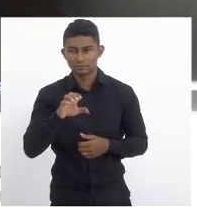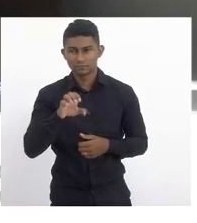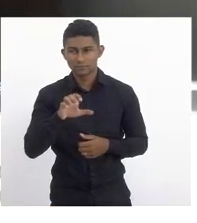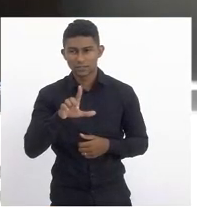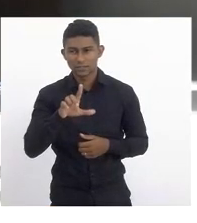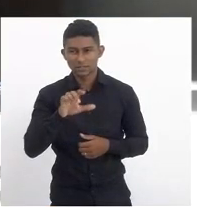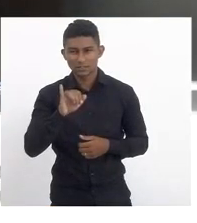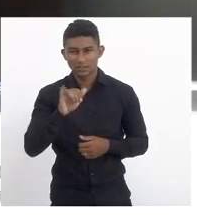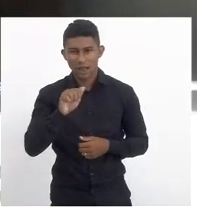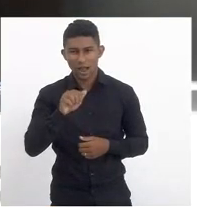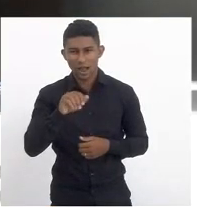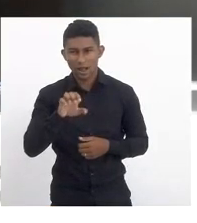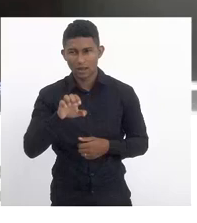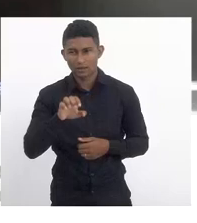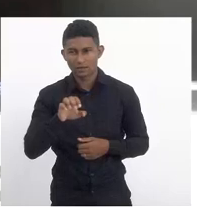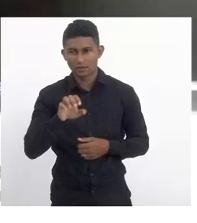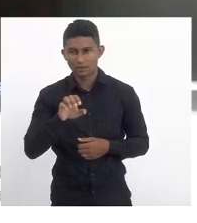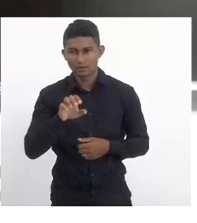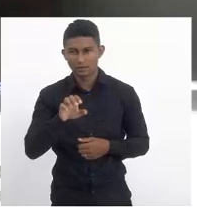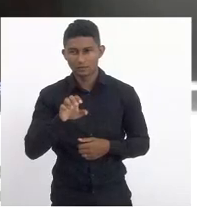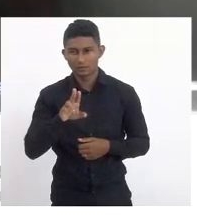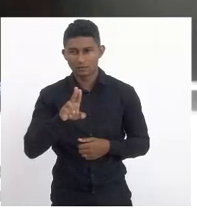Ojuobá.